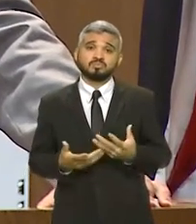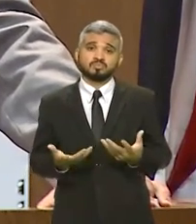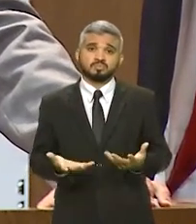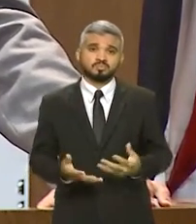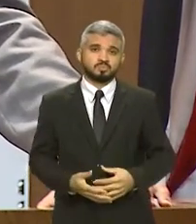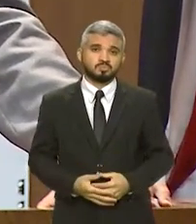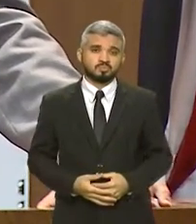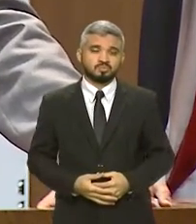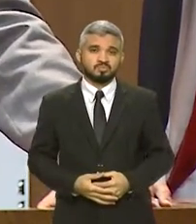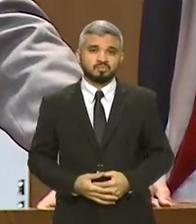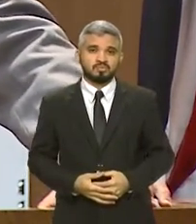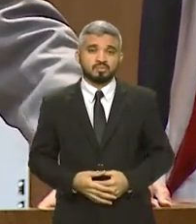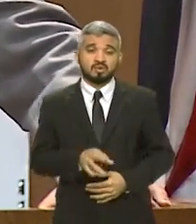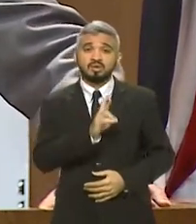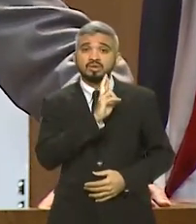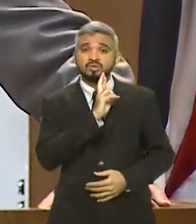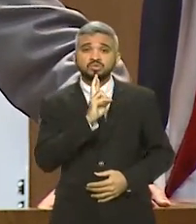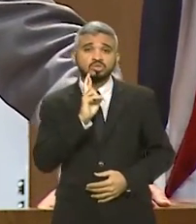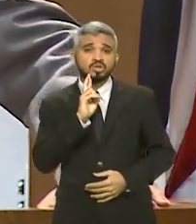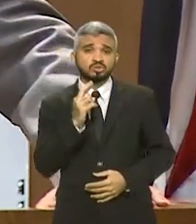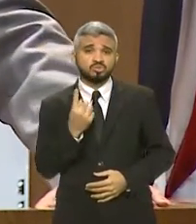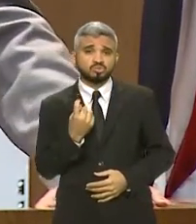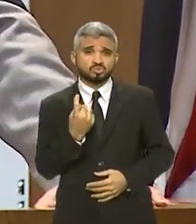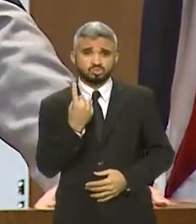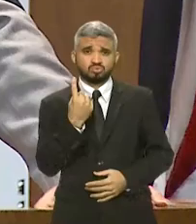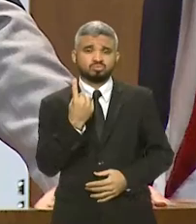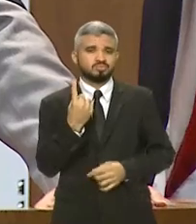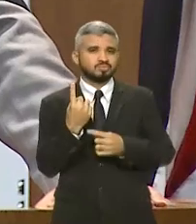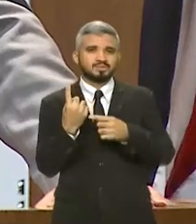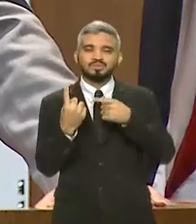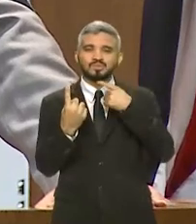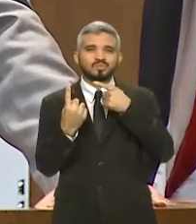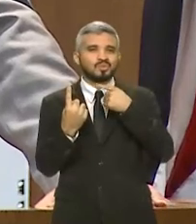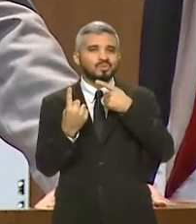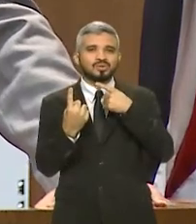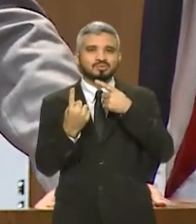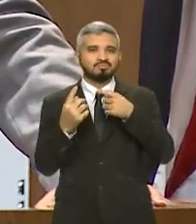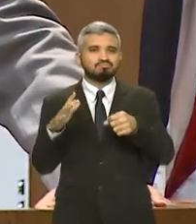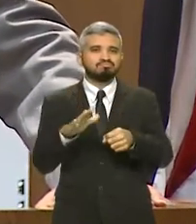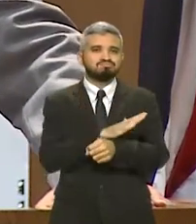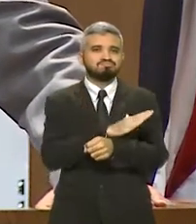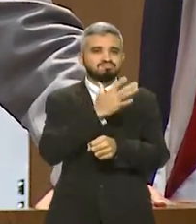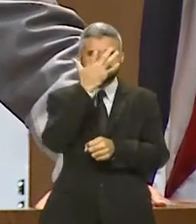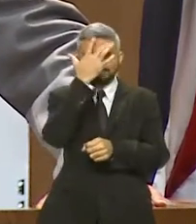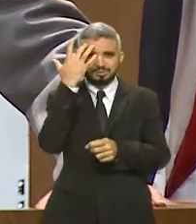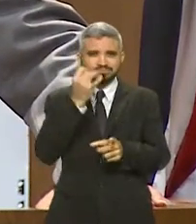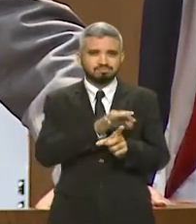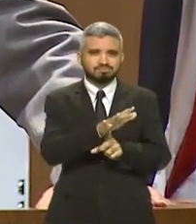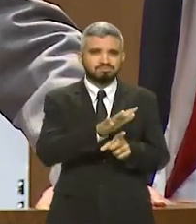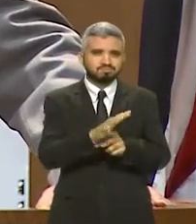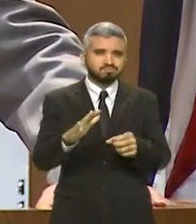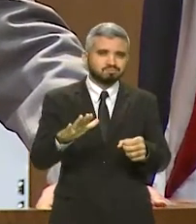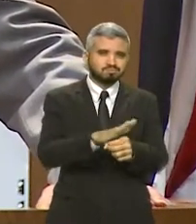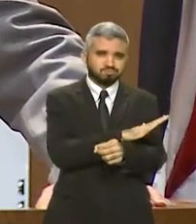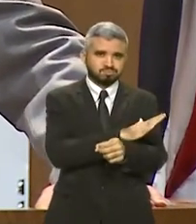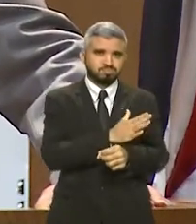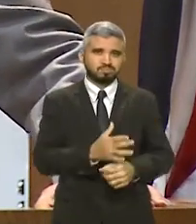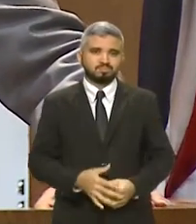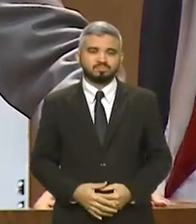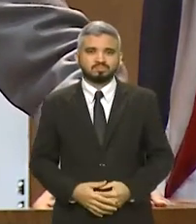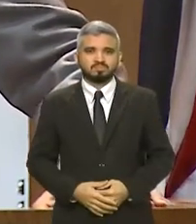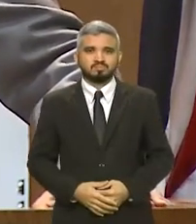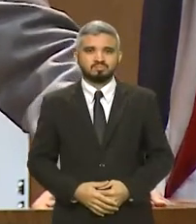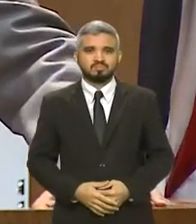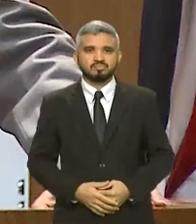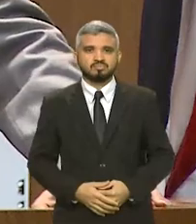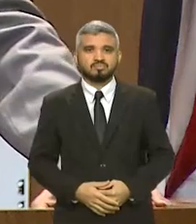Entretanto, só esse restaurante, ele não consegue atender às necessidades da comunidade. Eu